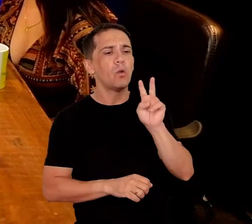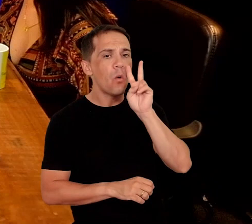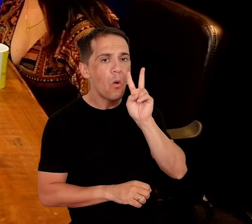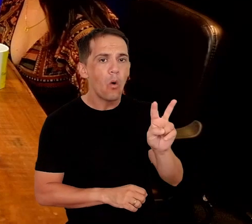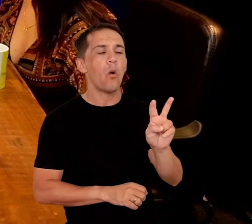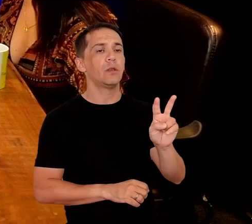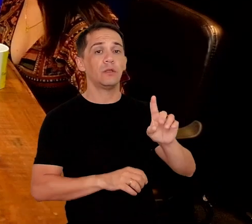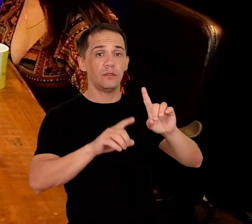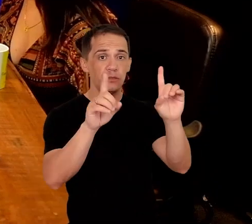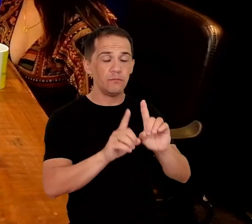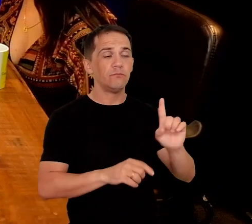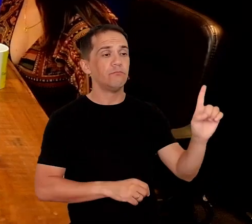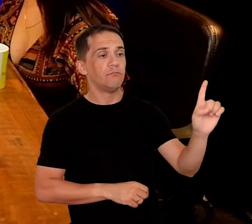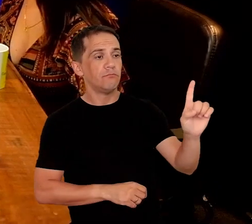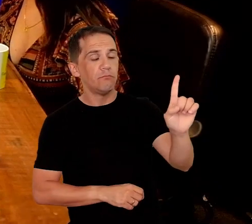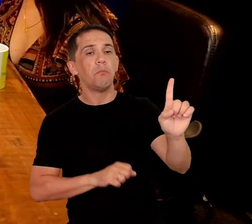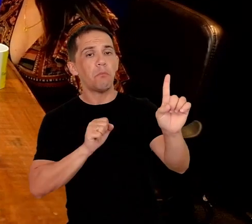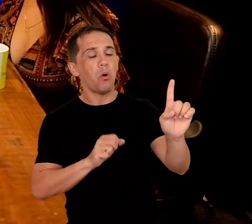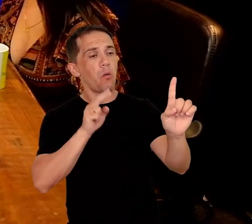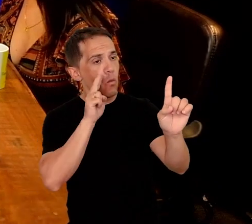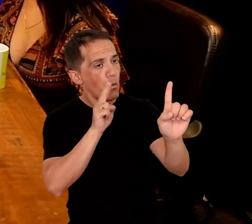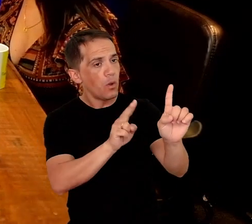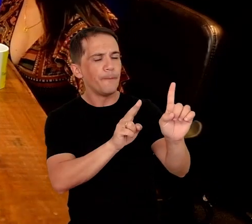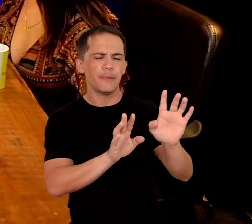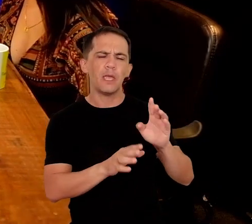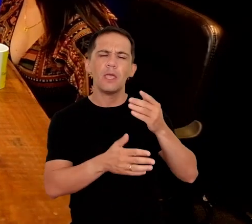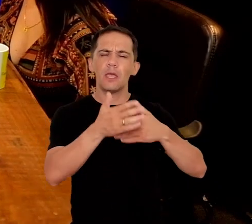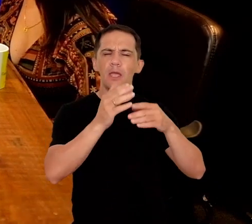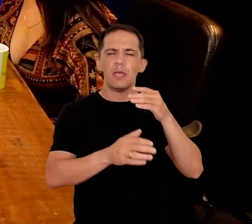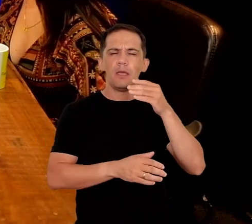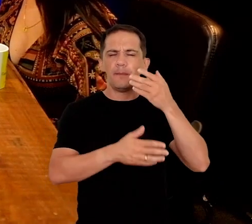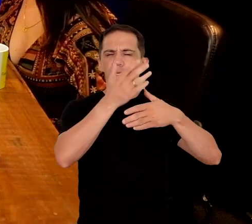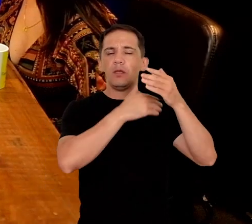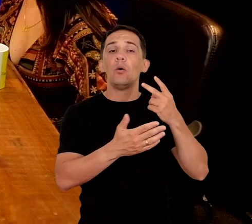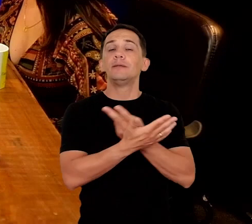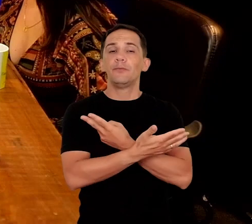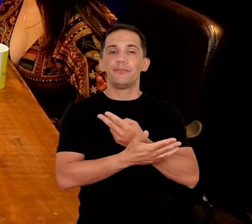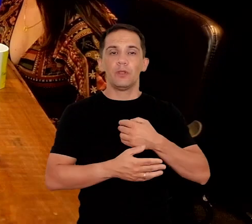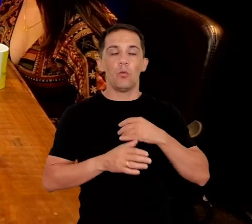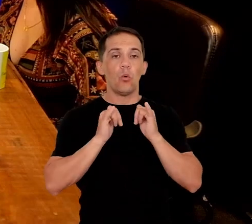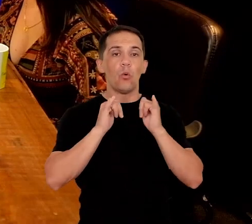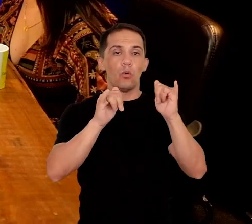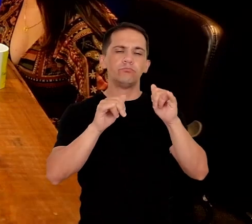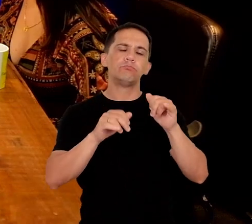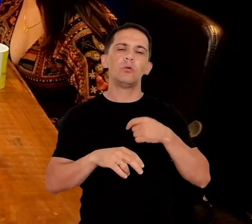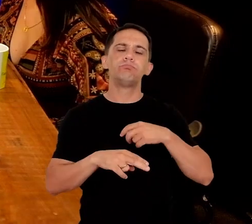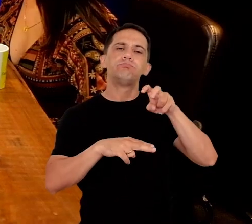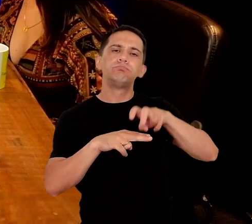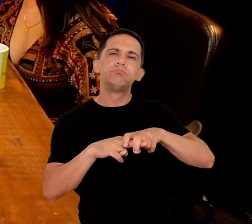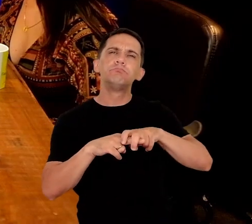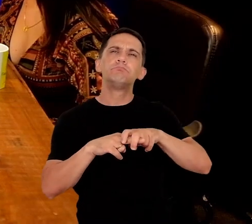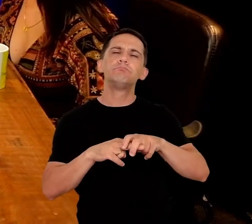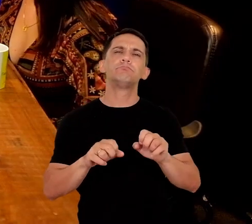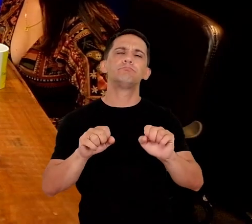vai saber. Né? E esses tempos, eu peguei um ônibus, eu acho que, não lembro qual que era, para onde é que eu estava indo, aqui. E tinha o símbolo